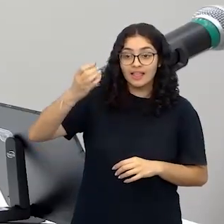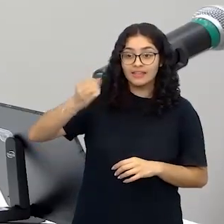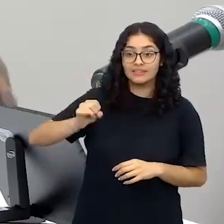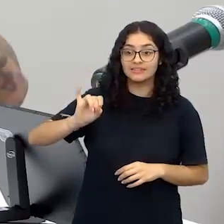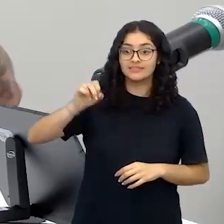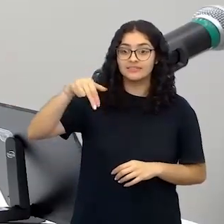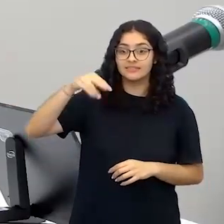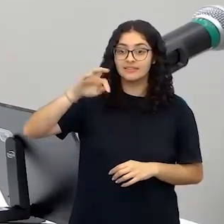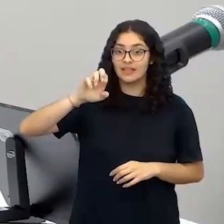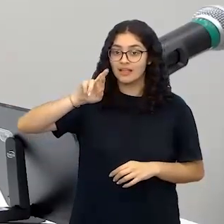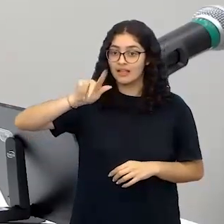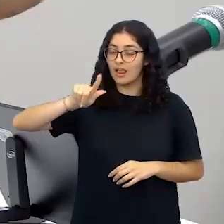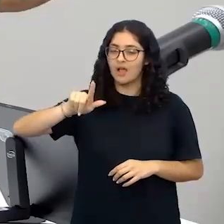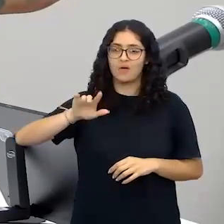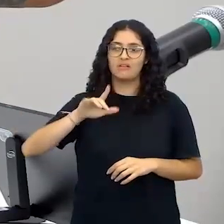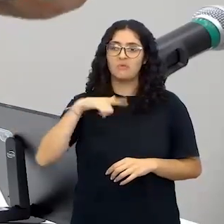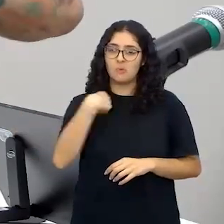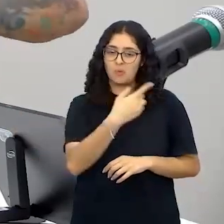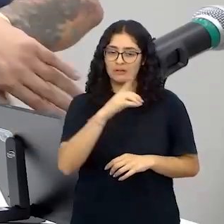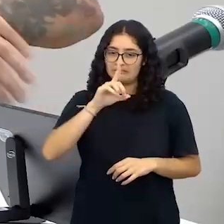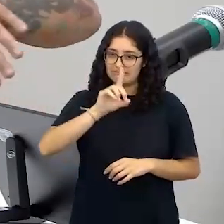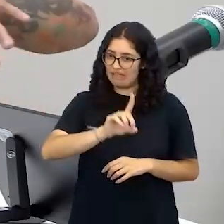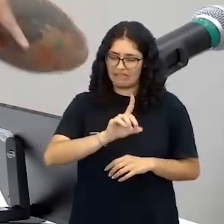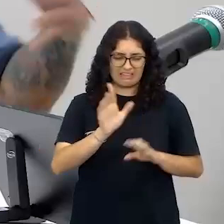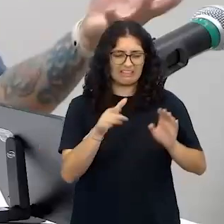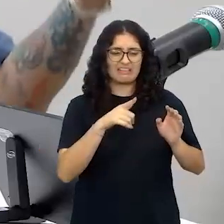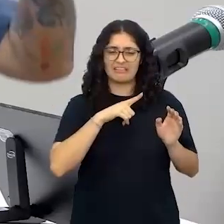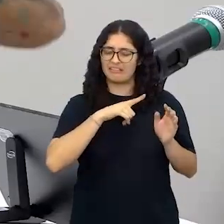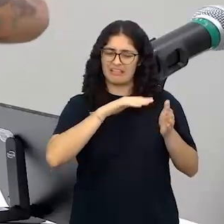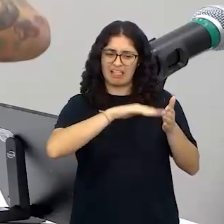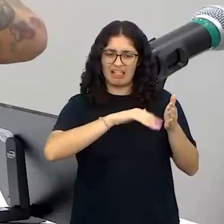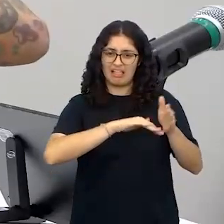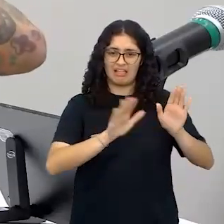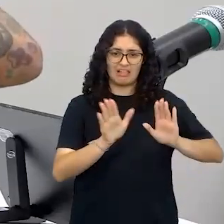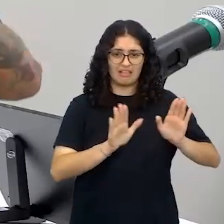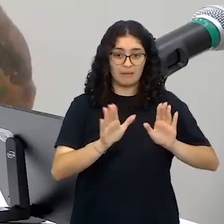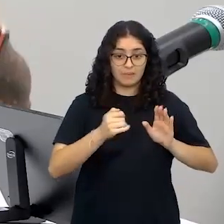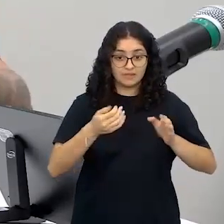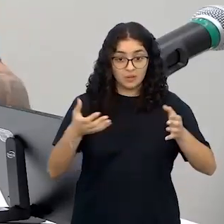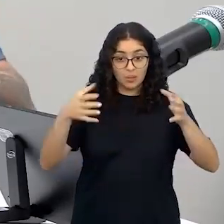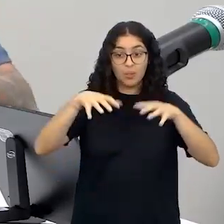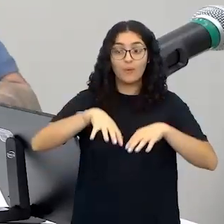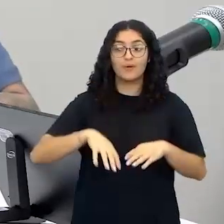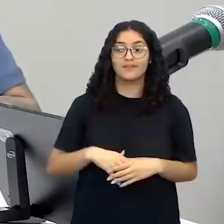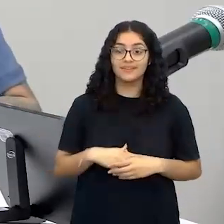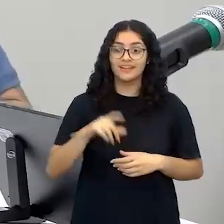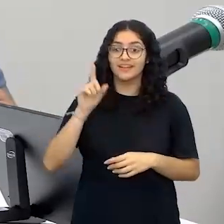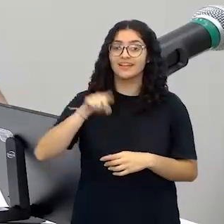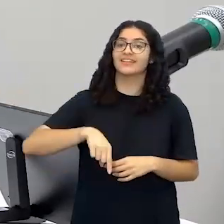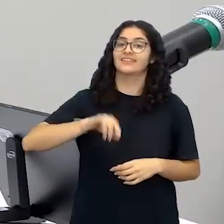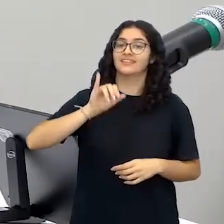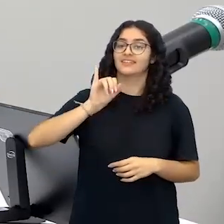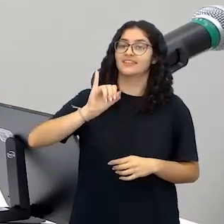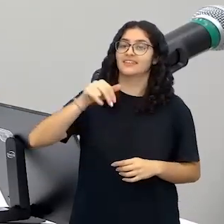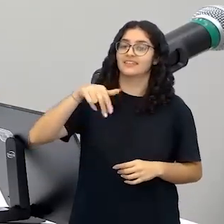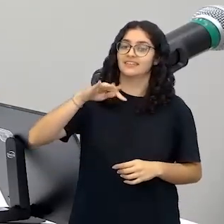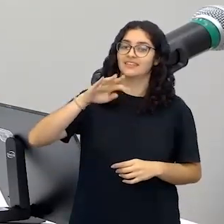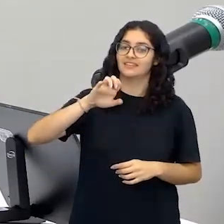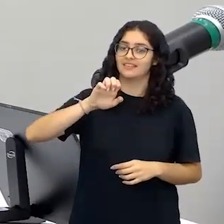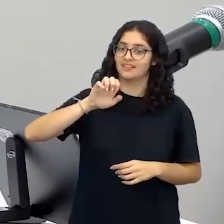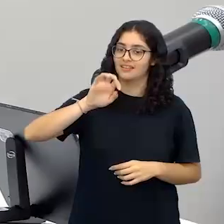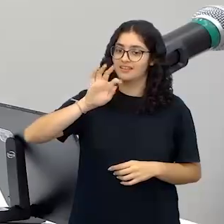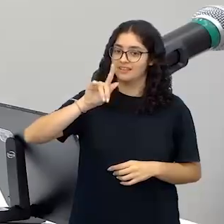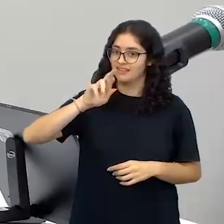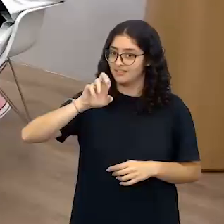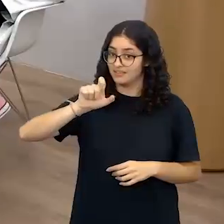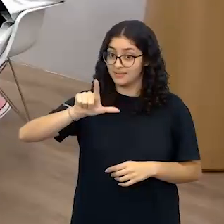não o leite desnatado, fora um monte de coisa. A gente tem que colocar um monte de coisa, que é o integral. E aí,